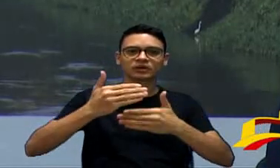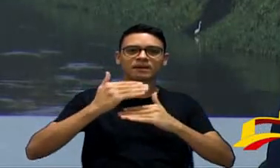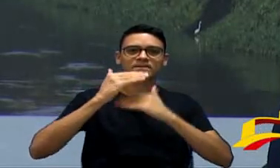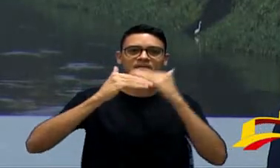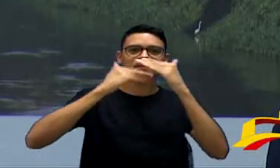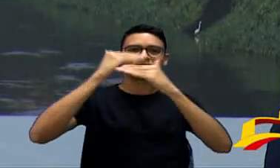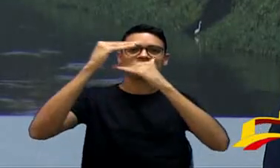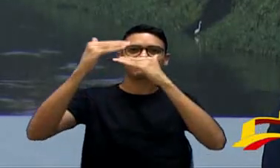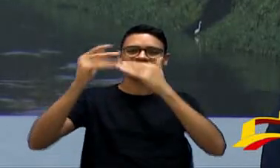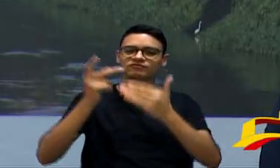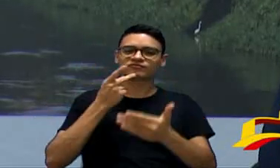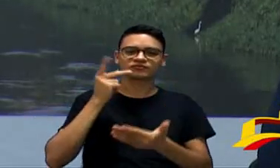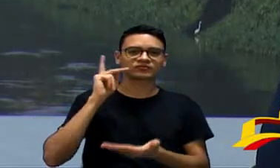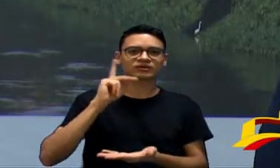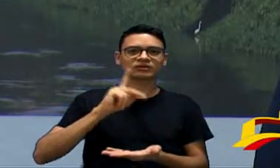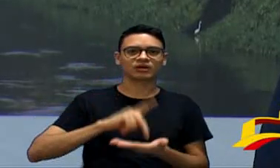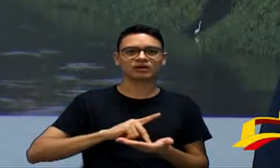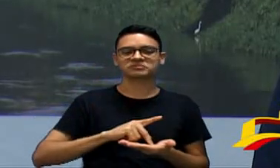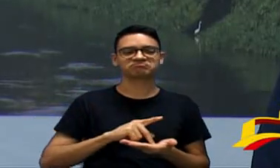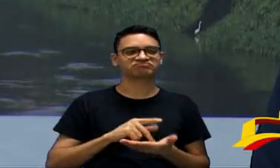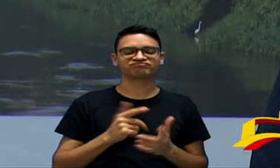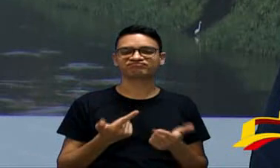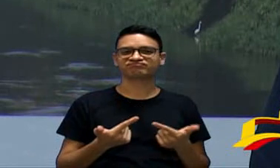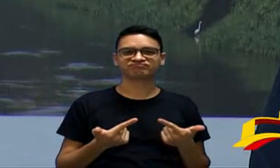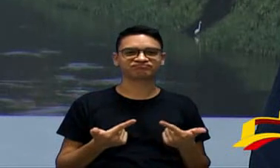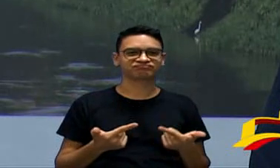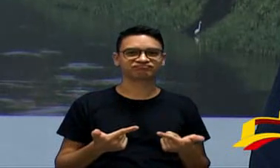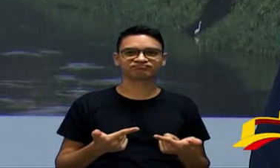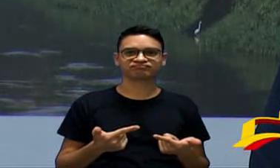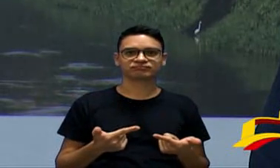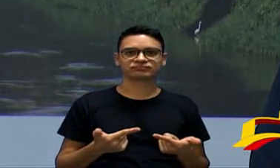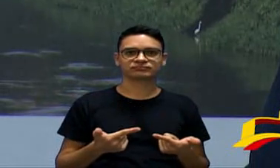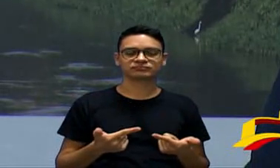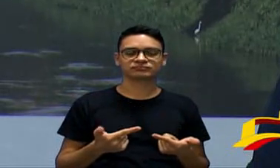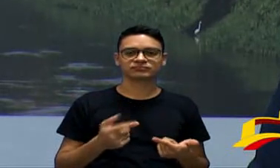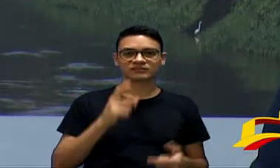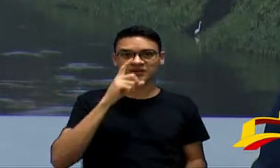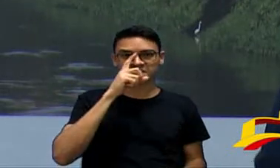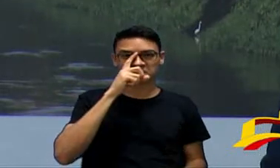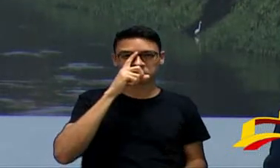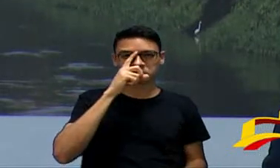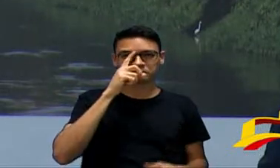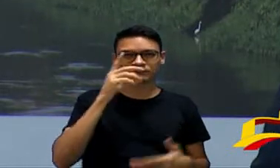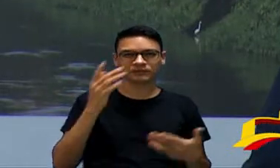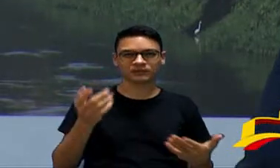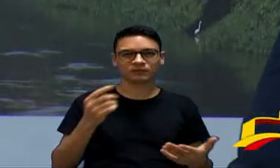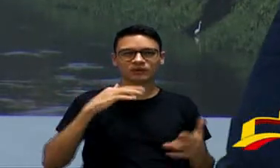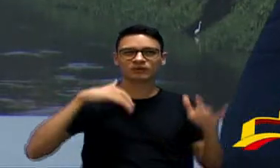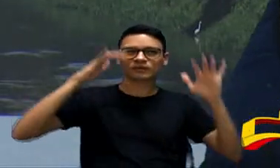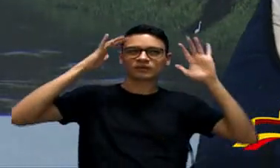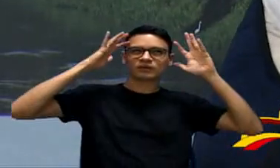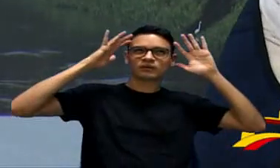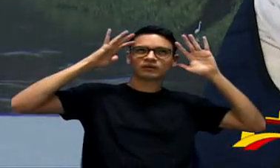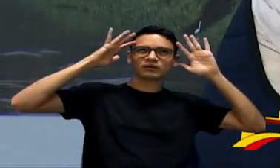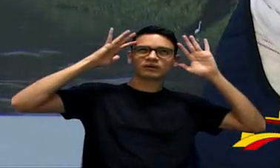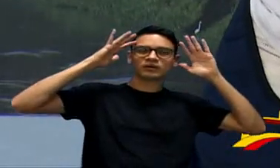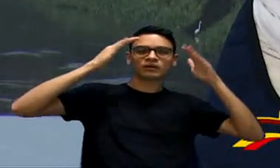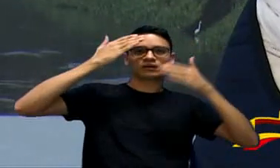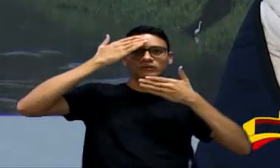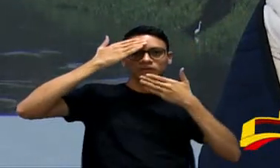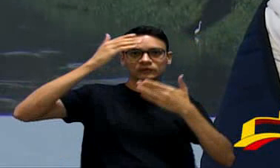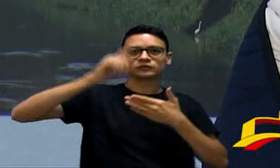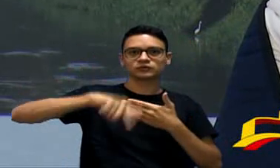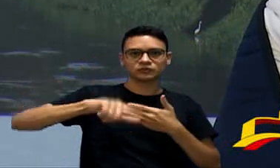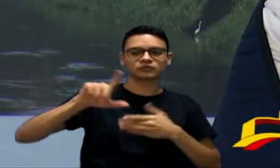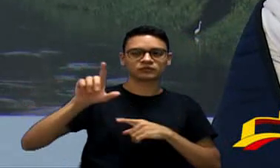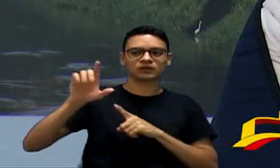propositura real para a população. E isso me fez refletir. até agradeço mais uma vez a